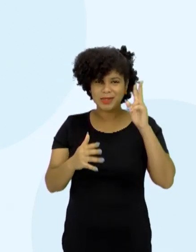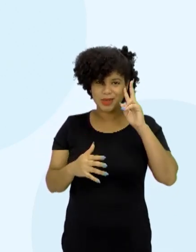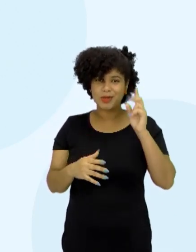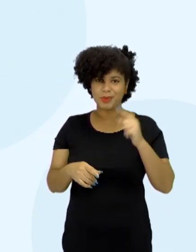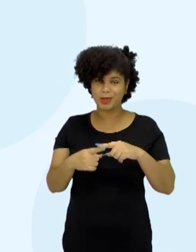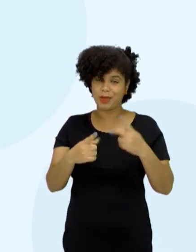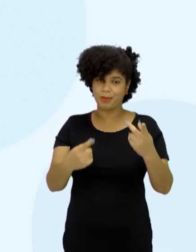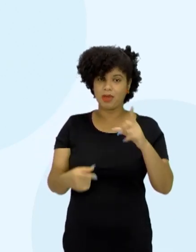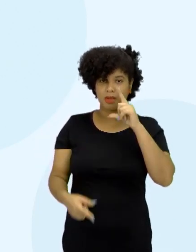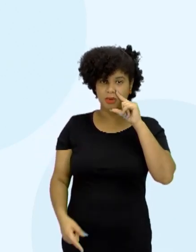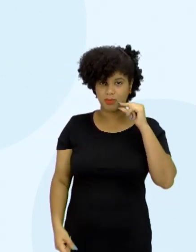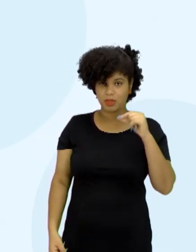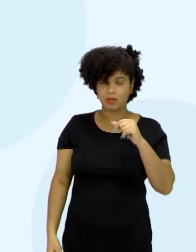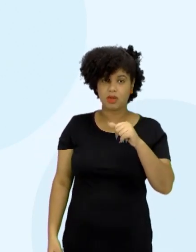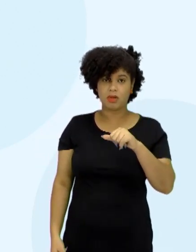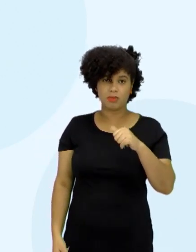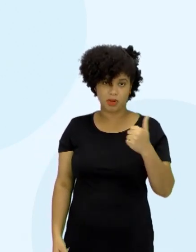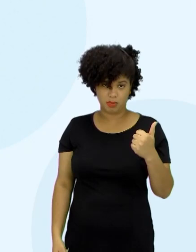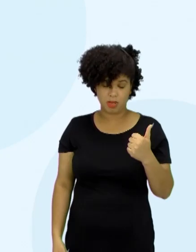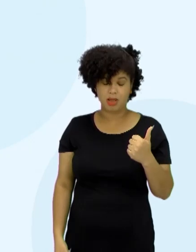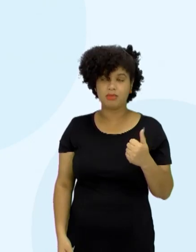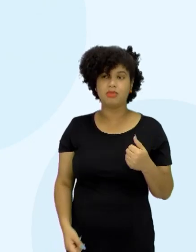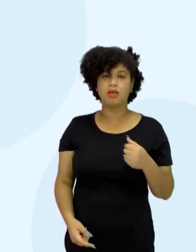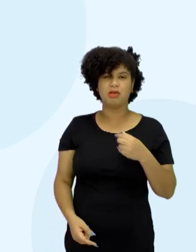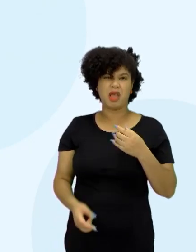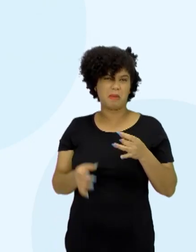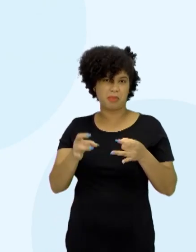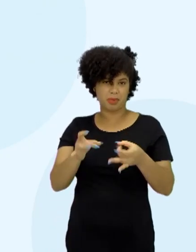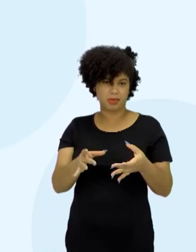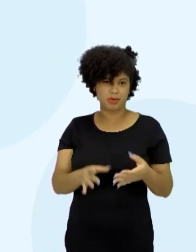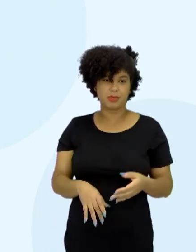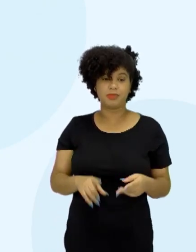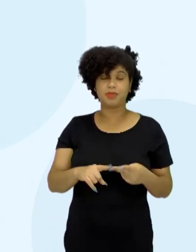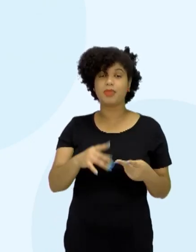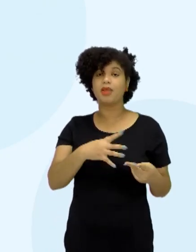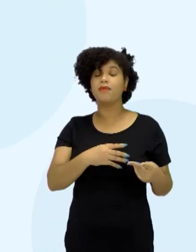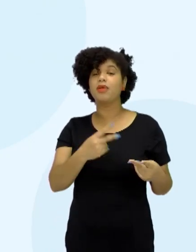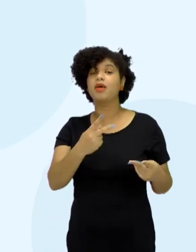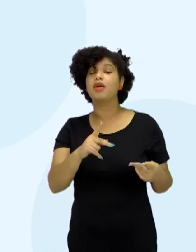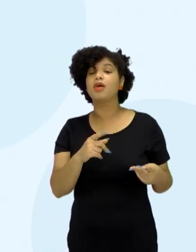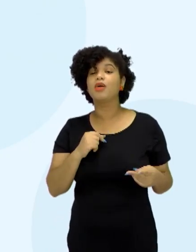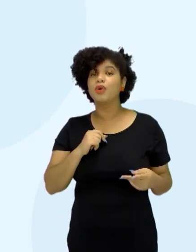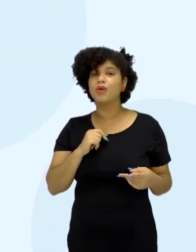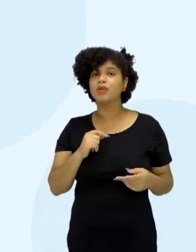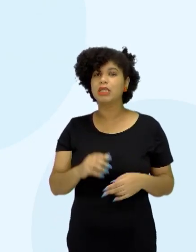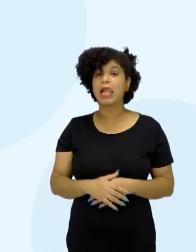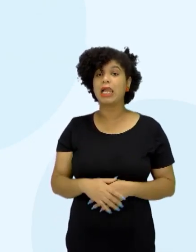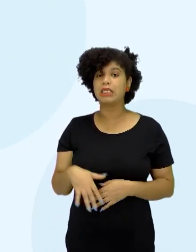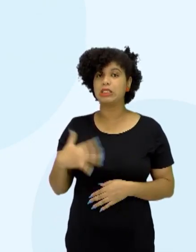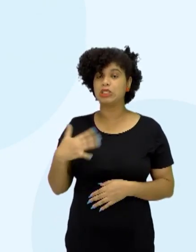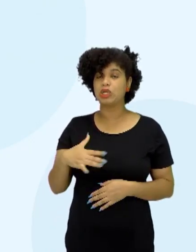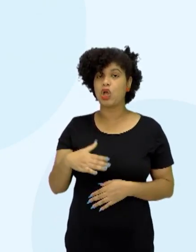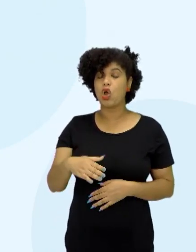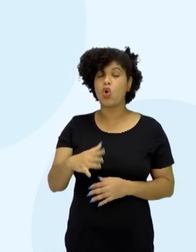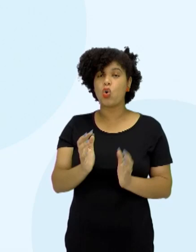I renunciou. E o filho dele, que é o Pedro II, ele sofre um golpe